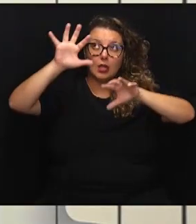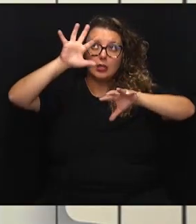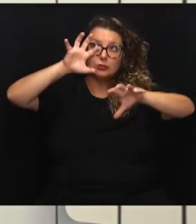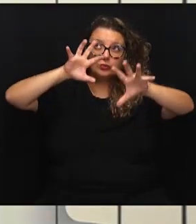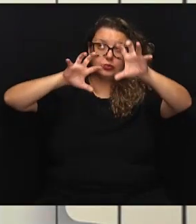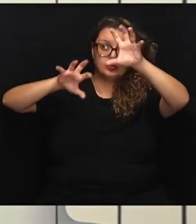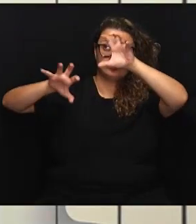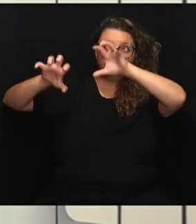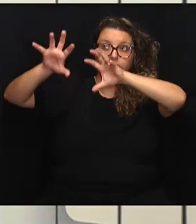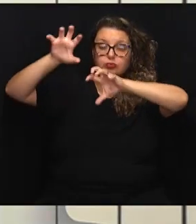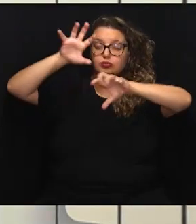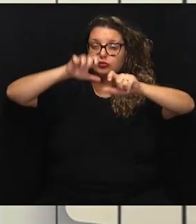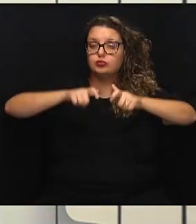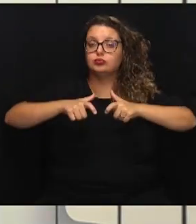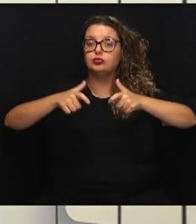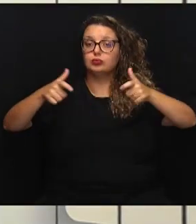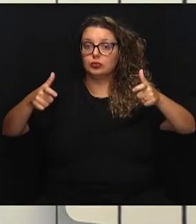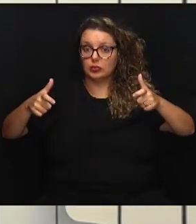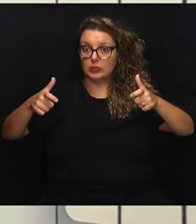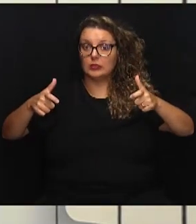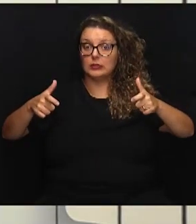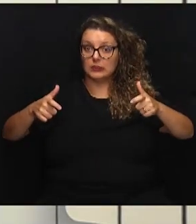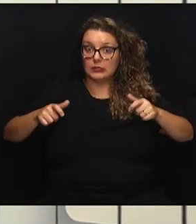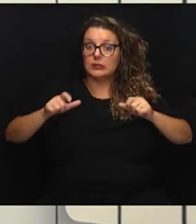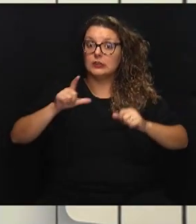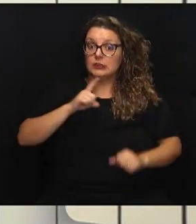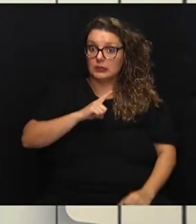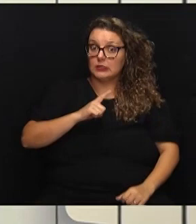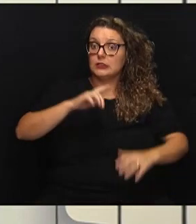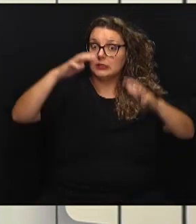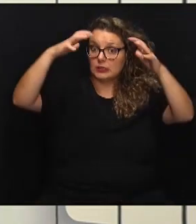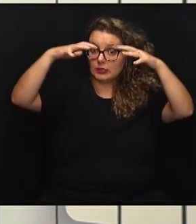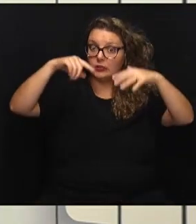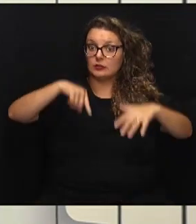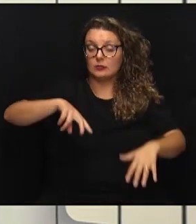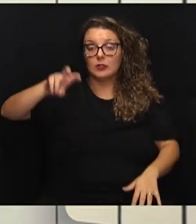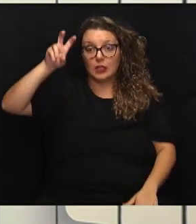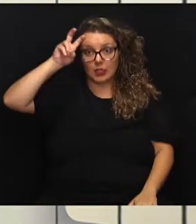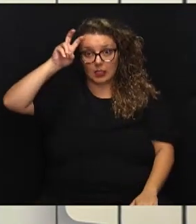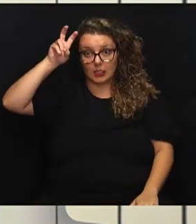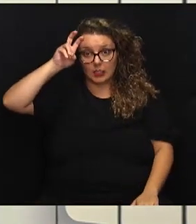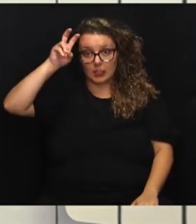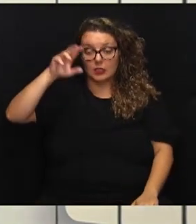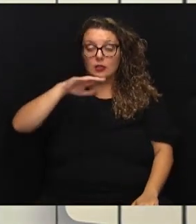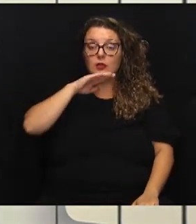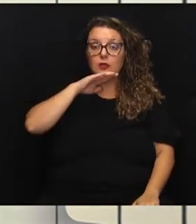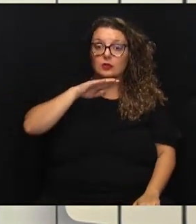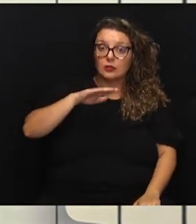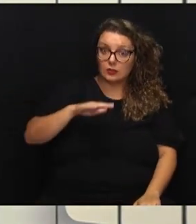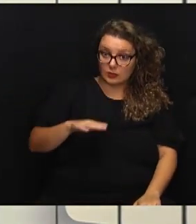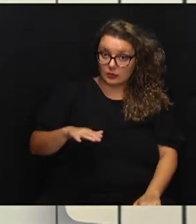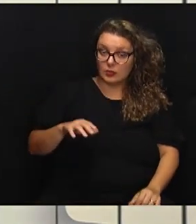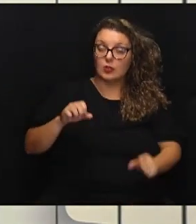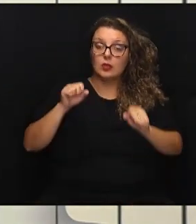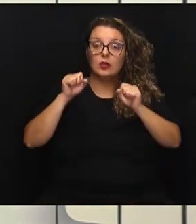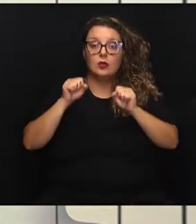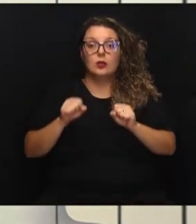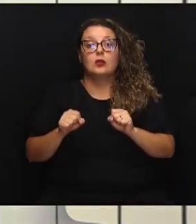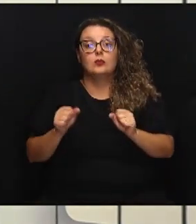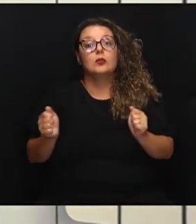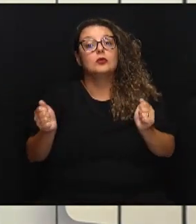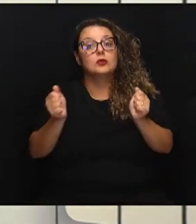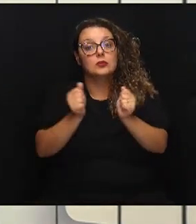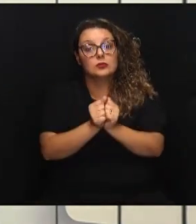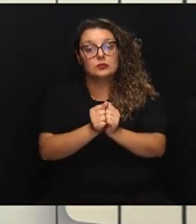nebulosidade aumenta bastante e tem previsão de chuva para esta quinta-feira à tarde e pode ser acompanhada